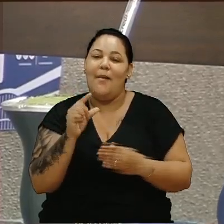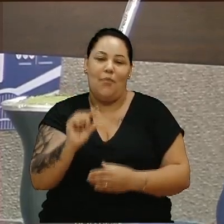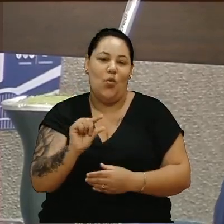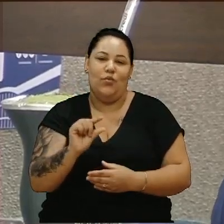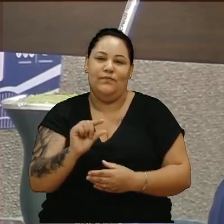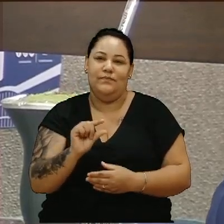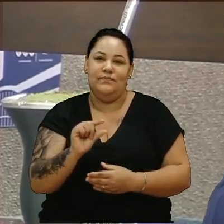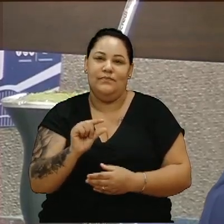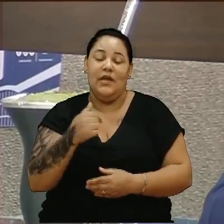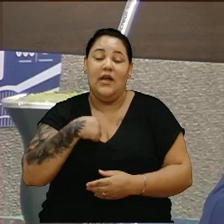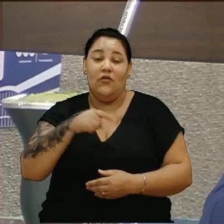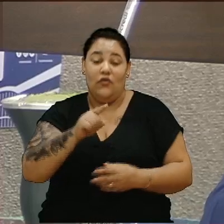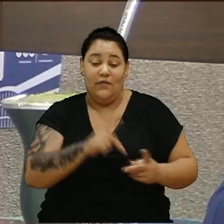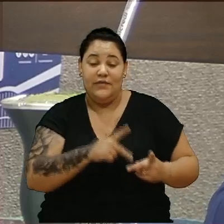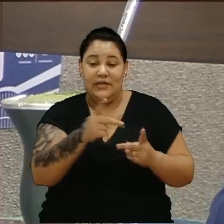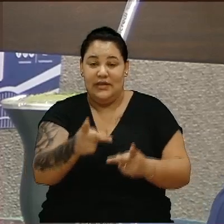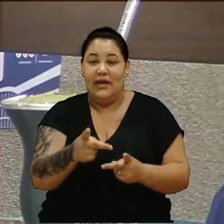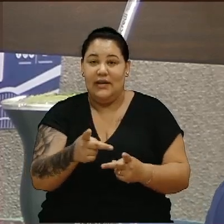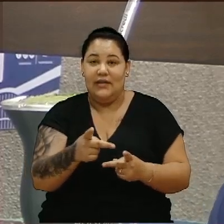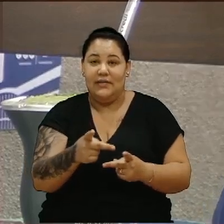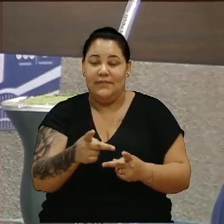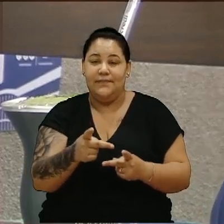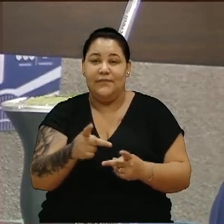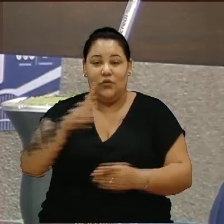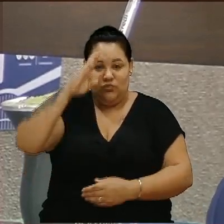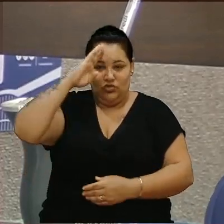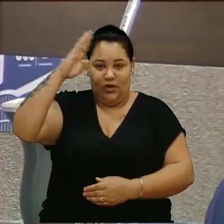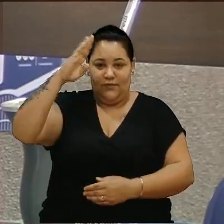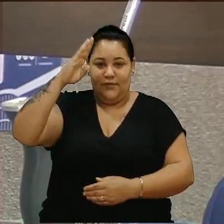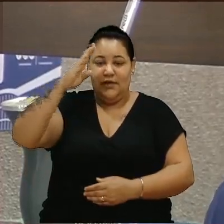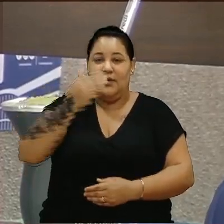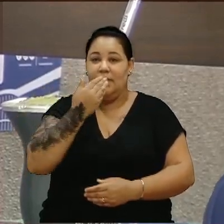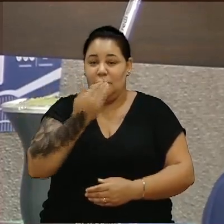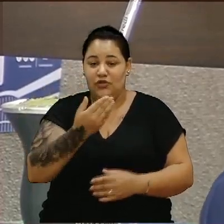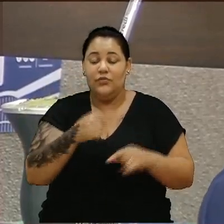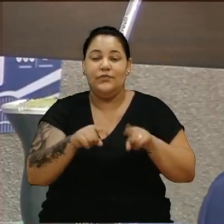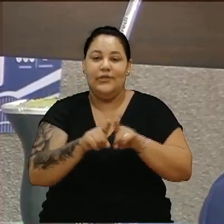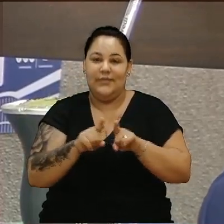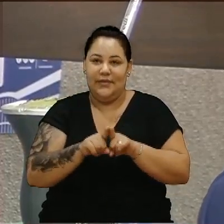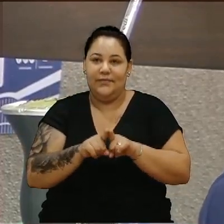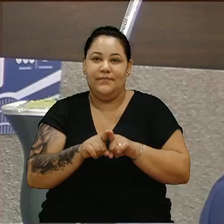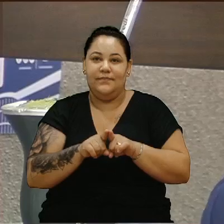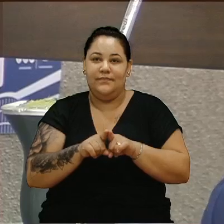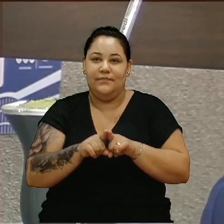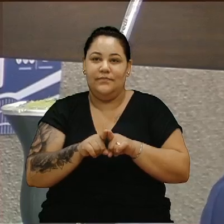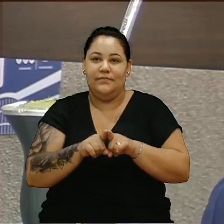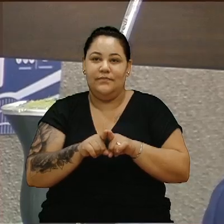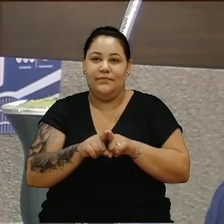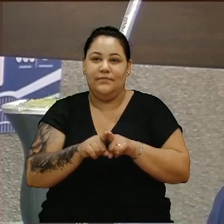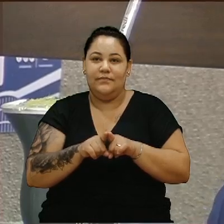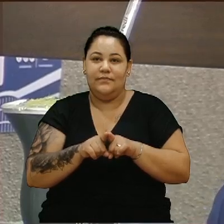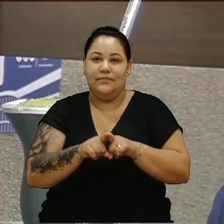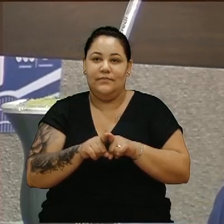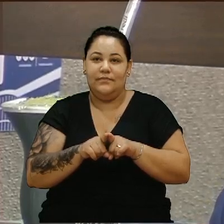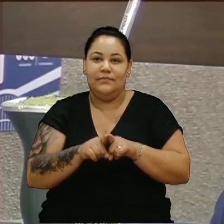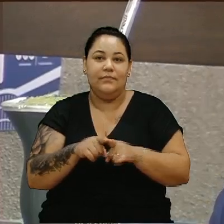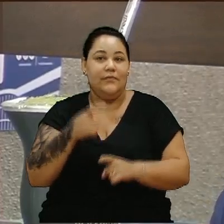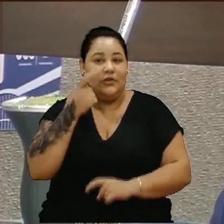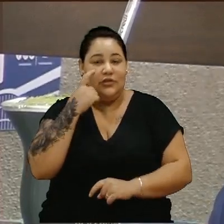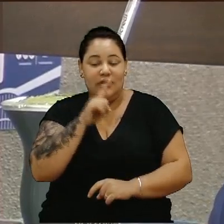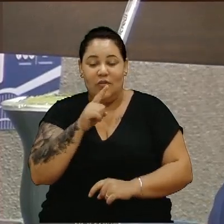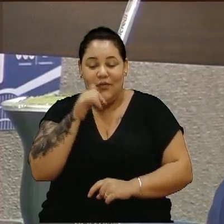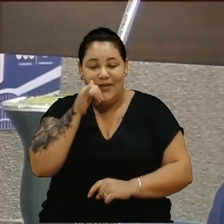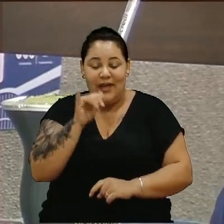Então eu fui visitar lá o Coronel Batista e ele solicitou também para a gente verificar e não evitar esforços para